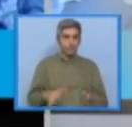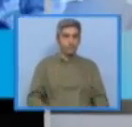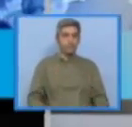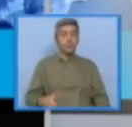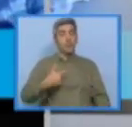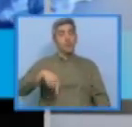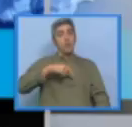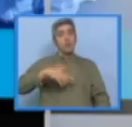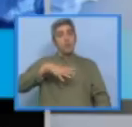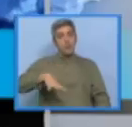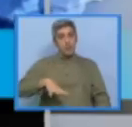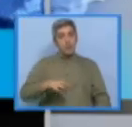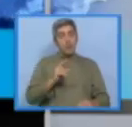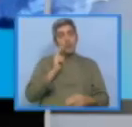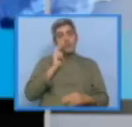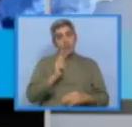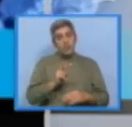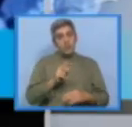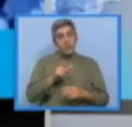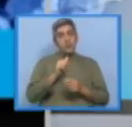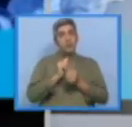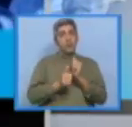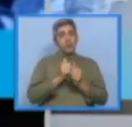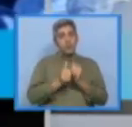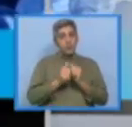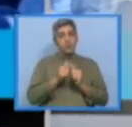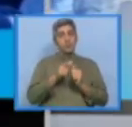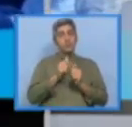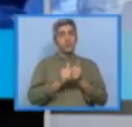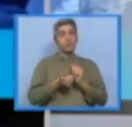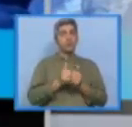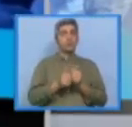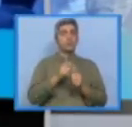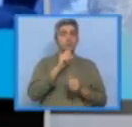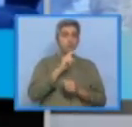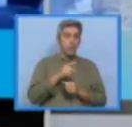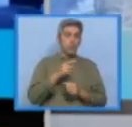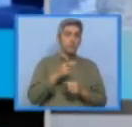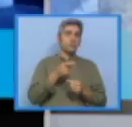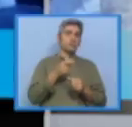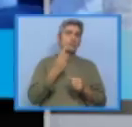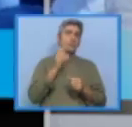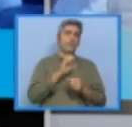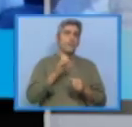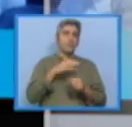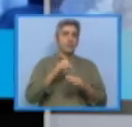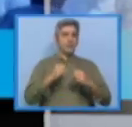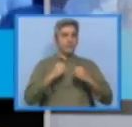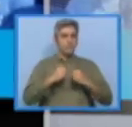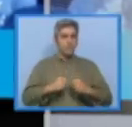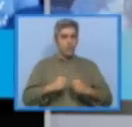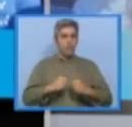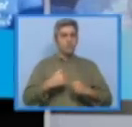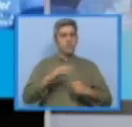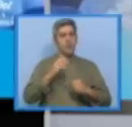nós queremos ver se o desporto é ainda, ou se pode ser, de uma forma mais forte,